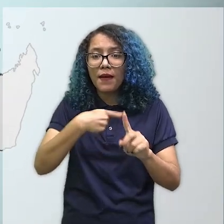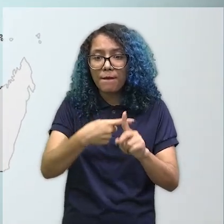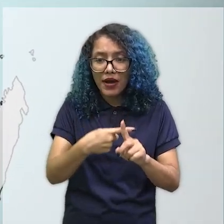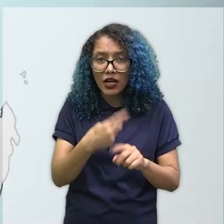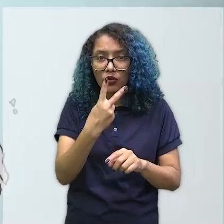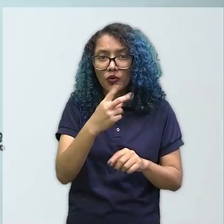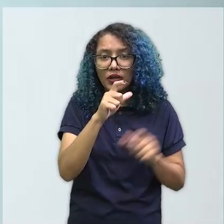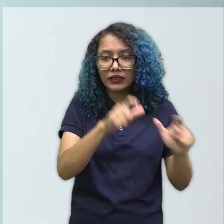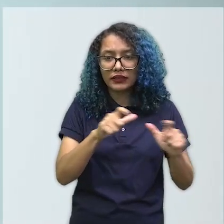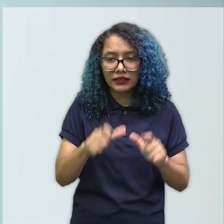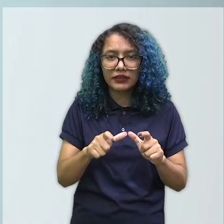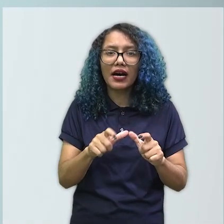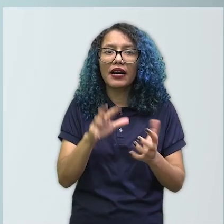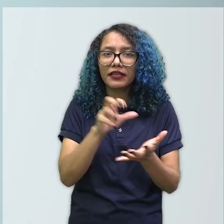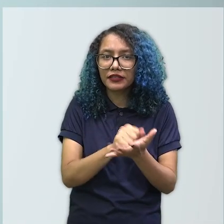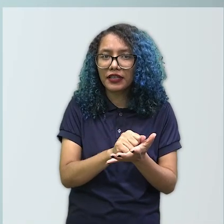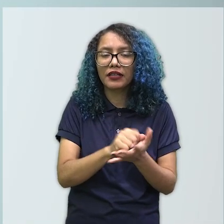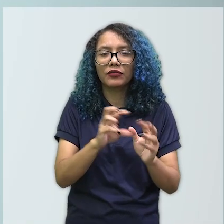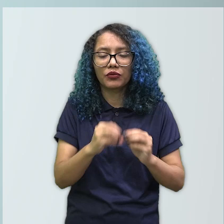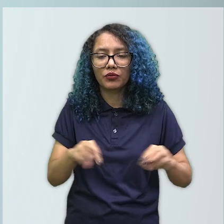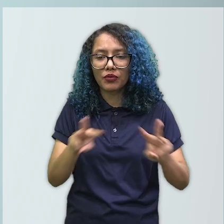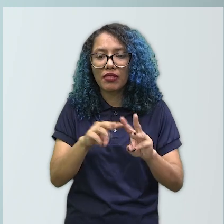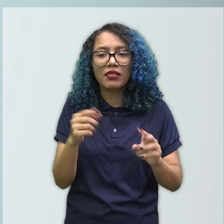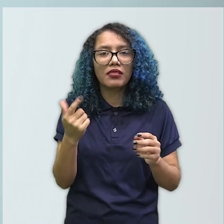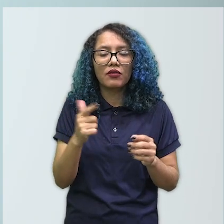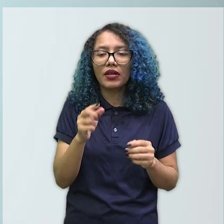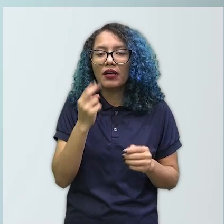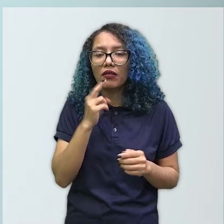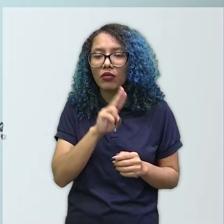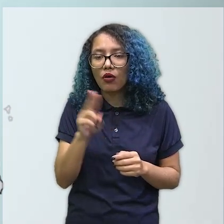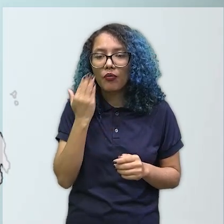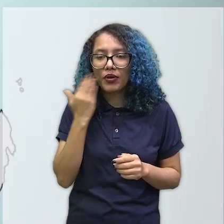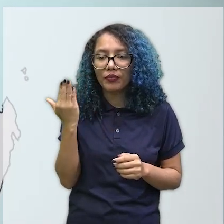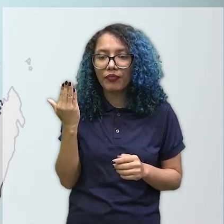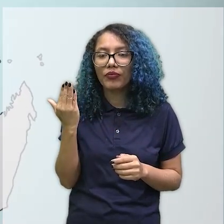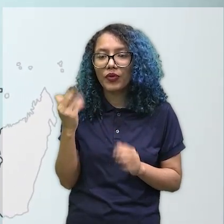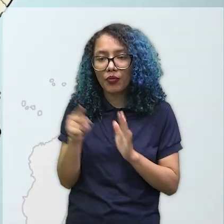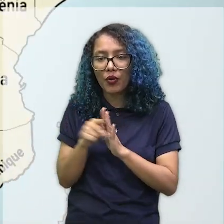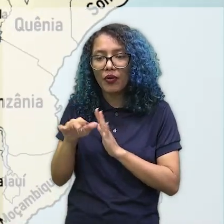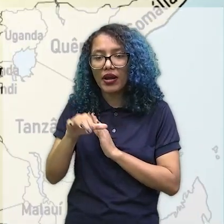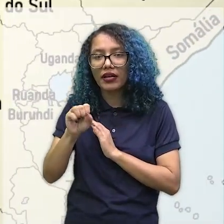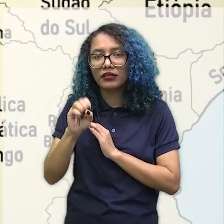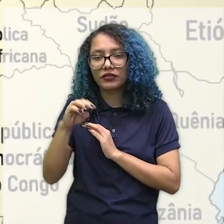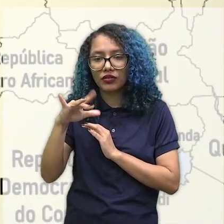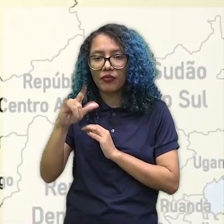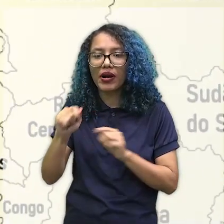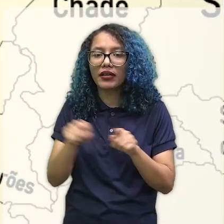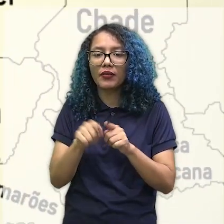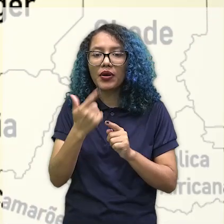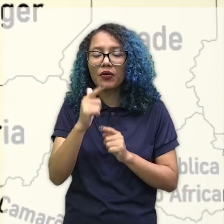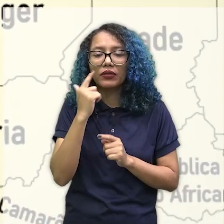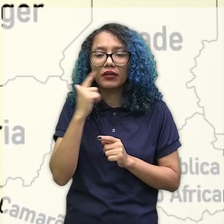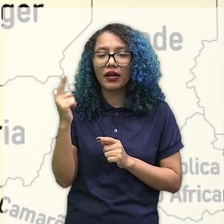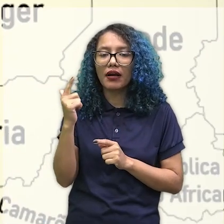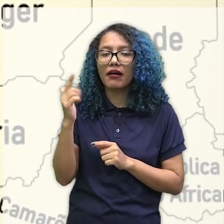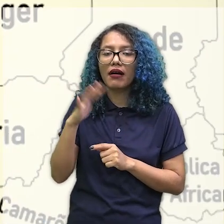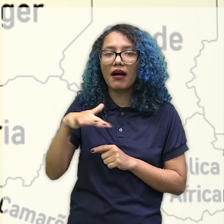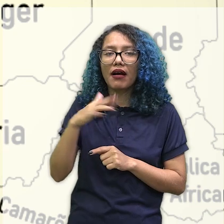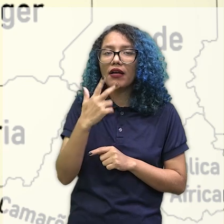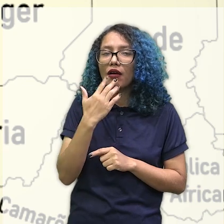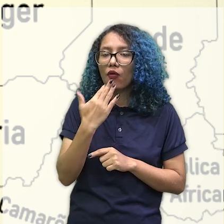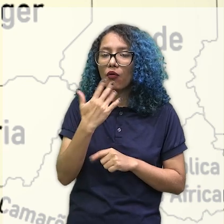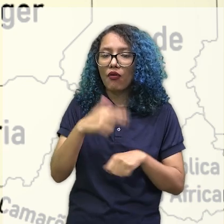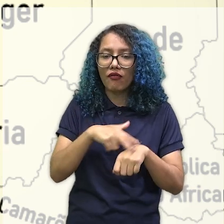ONU, como Somalilândia, a área pertencente à Somália, e a República Árabe Saharaui